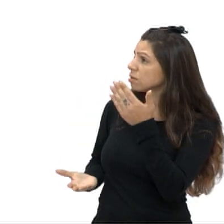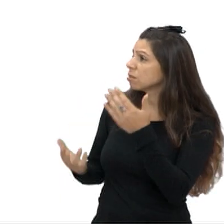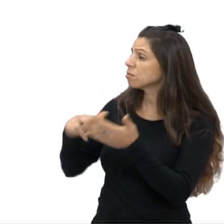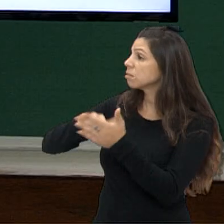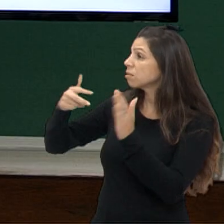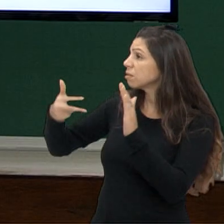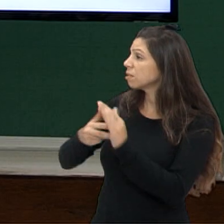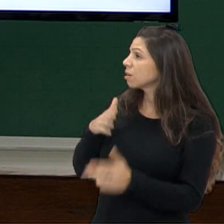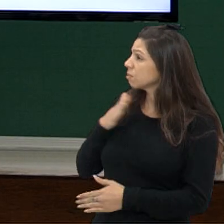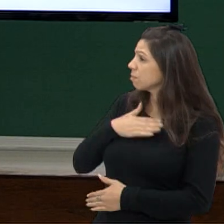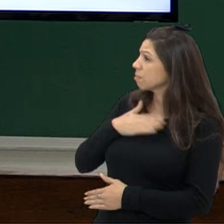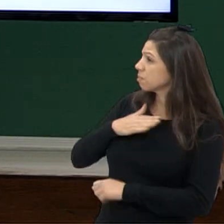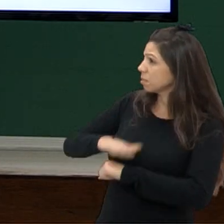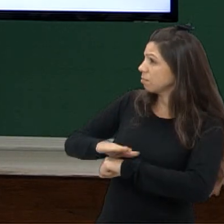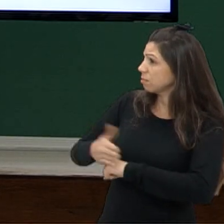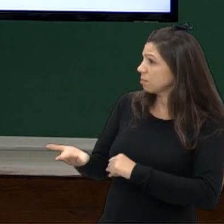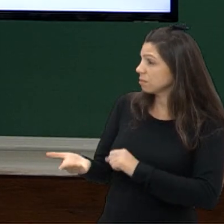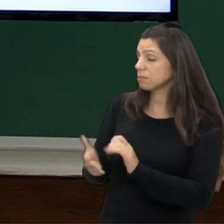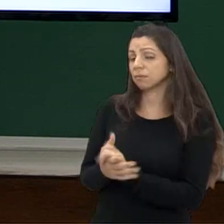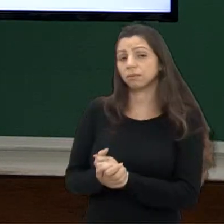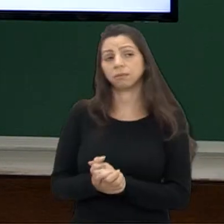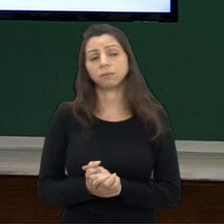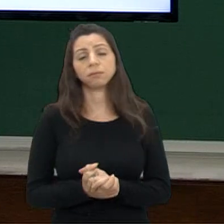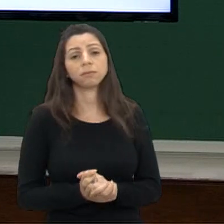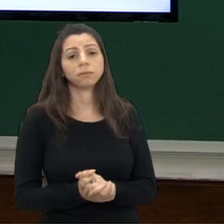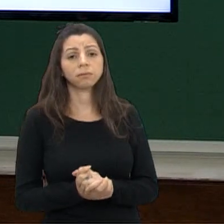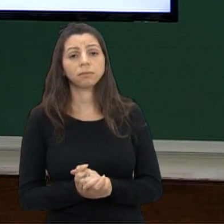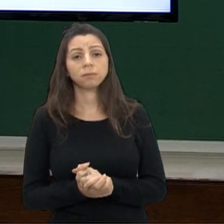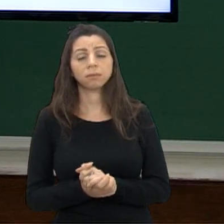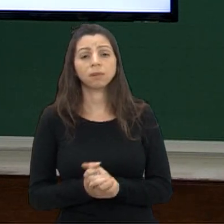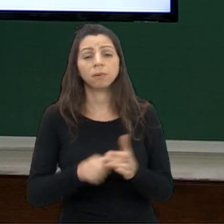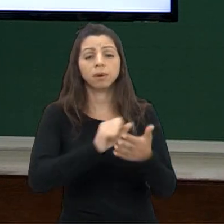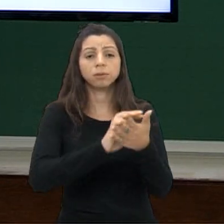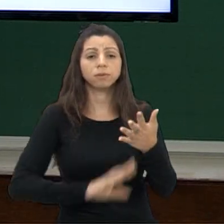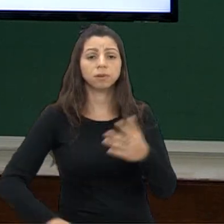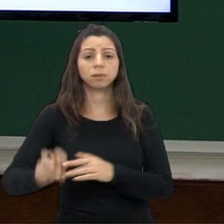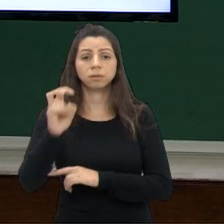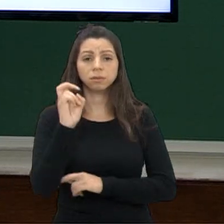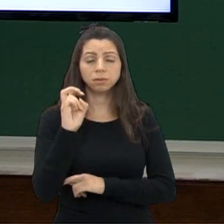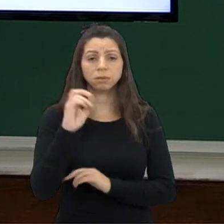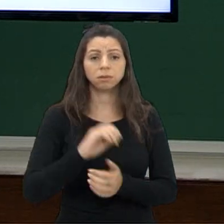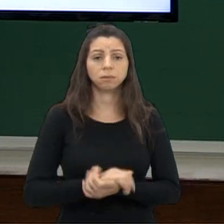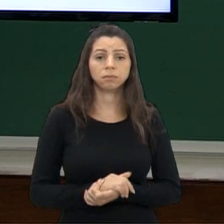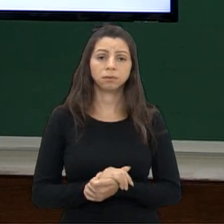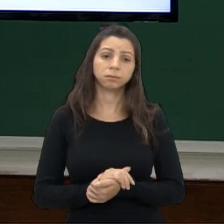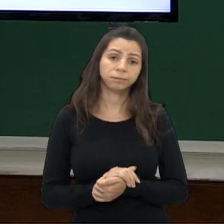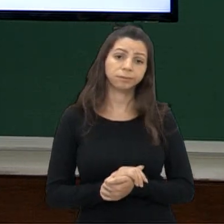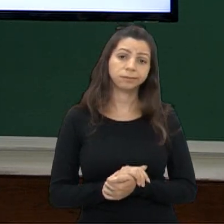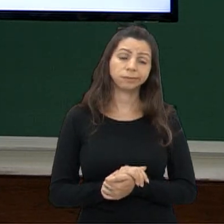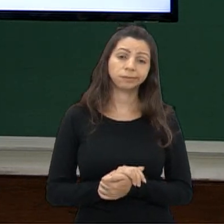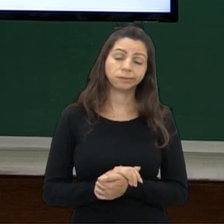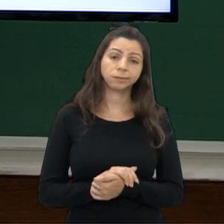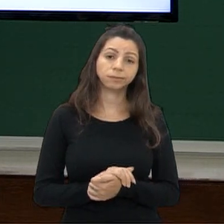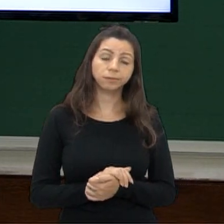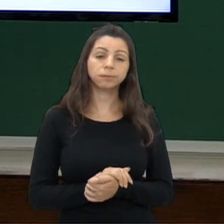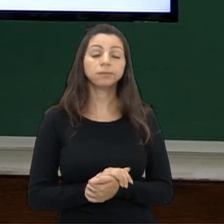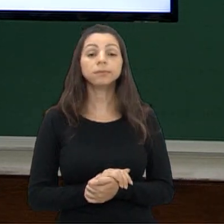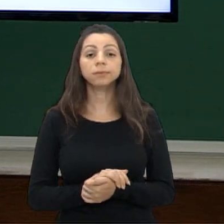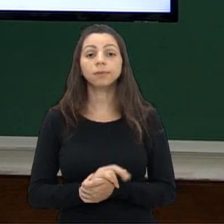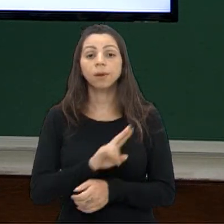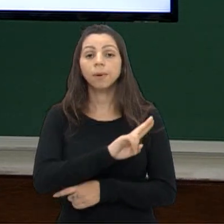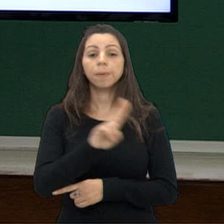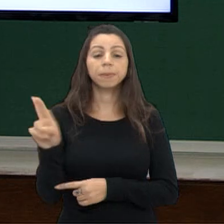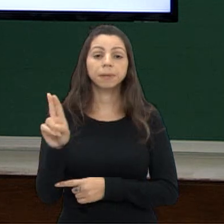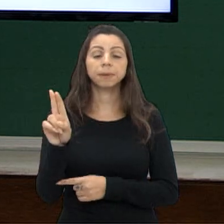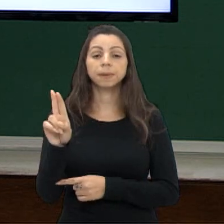Chegamos ao nosso exercício número 5. O menino narrou ali a palavra acabrunhado. Você